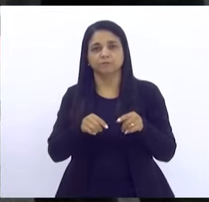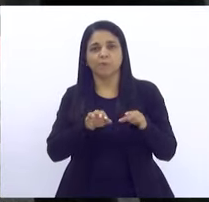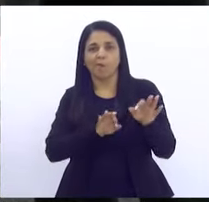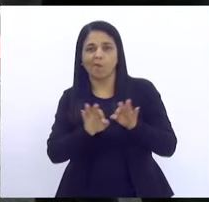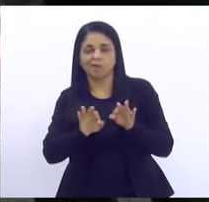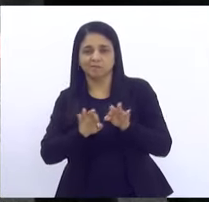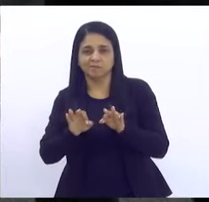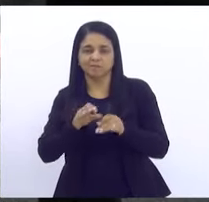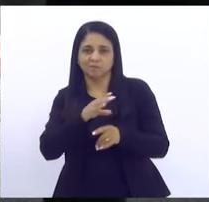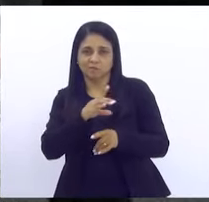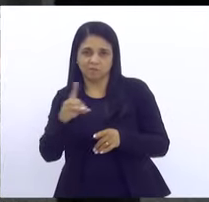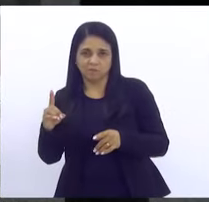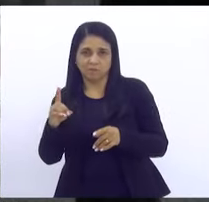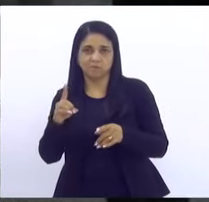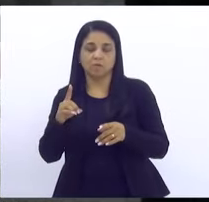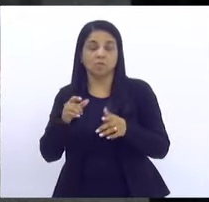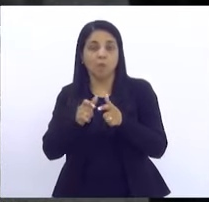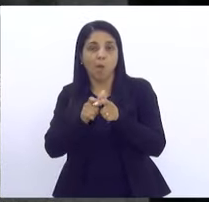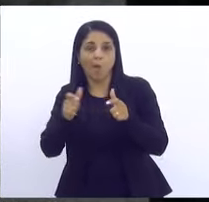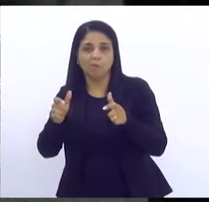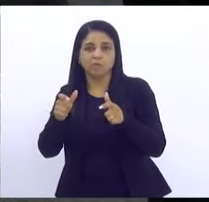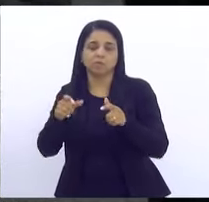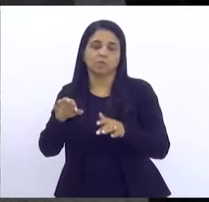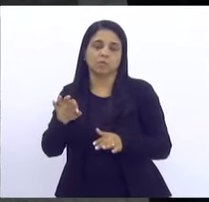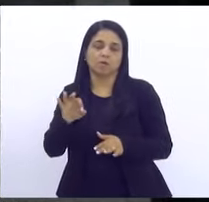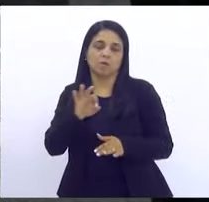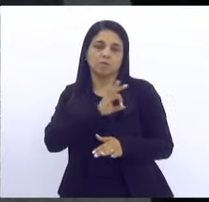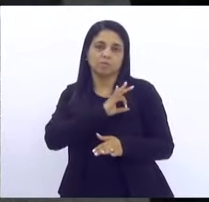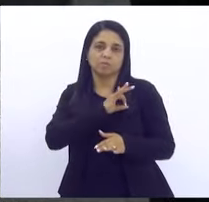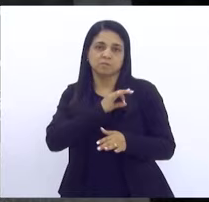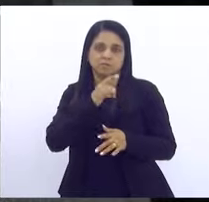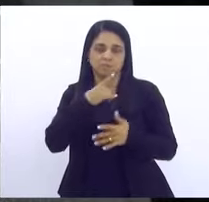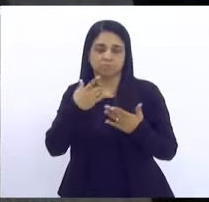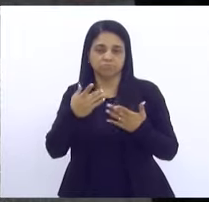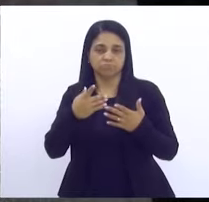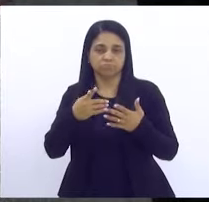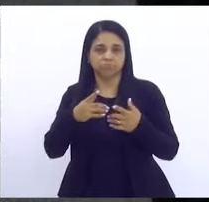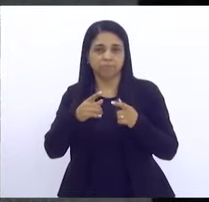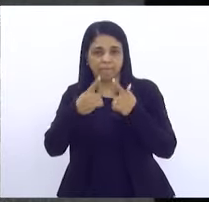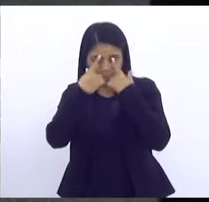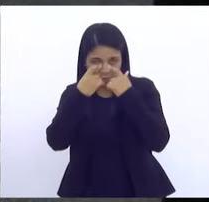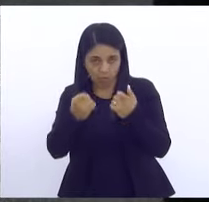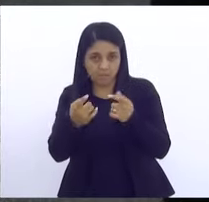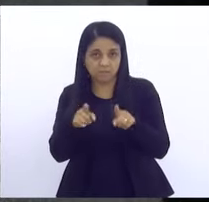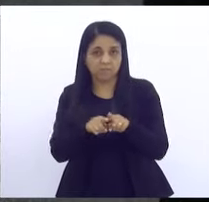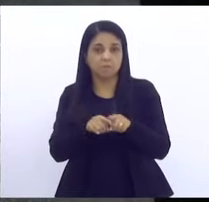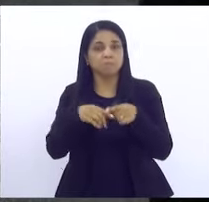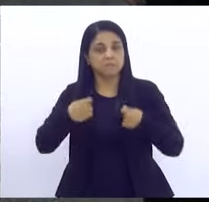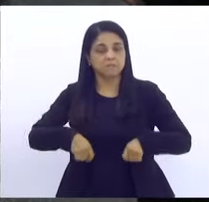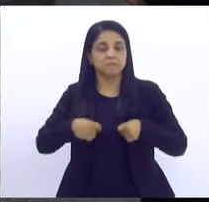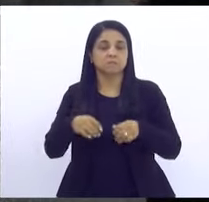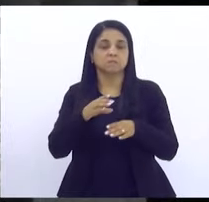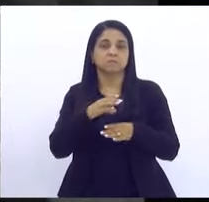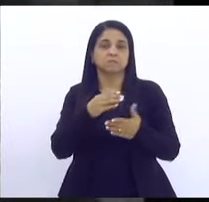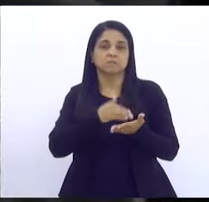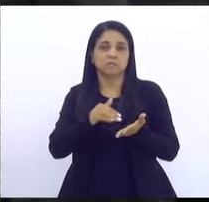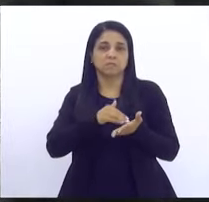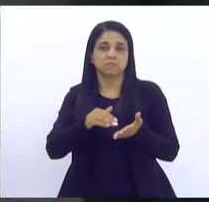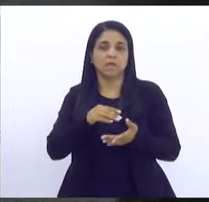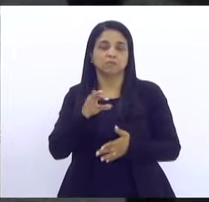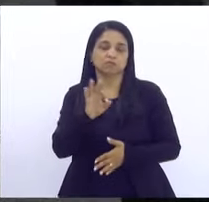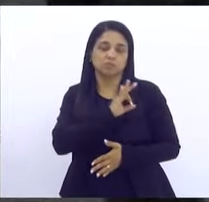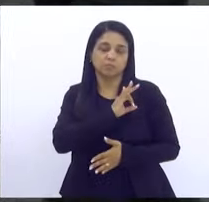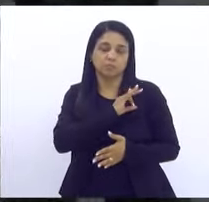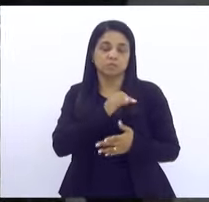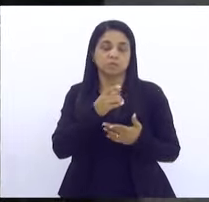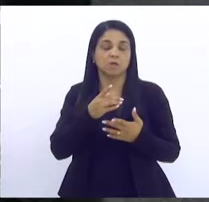ampliou a brutalidade policial. É preciso ter um secretário de polícia e é preciso ter um comandante-geral da Polícia